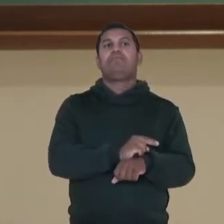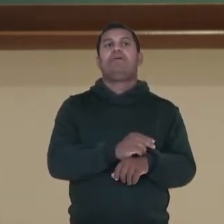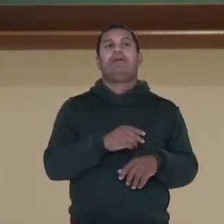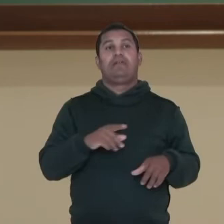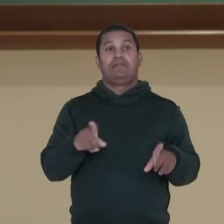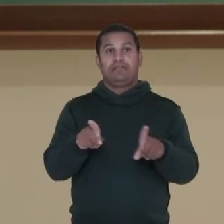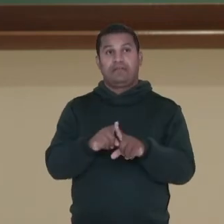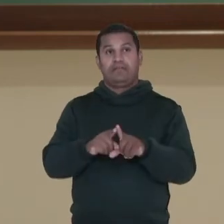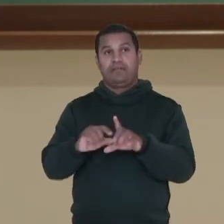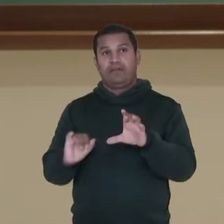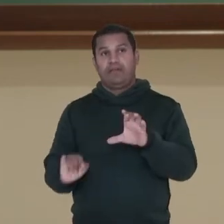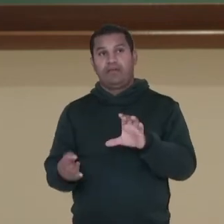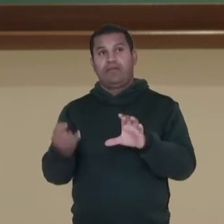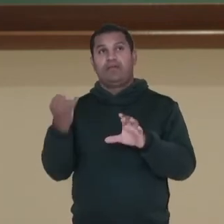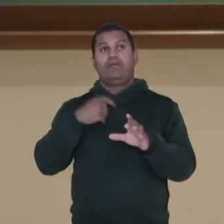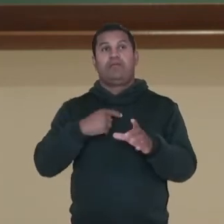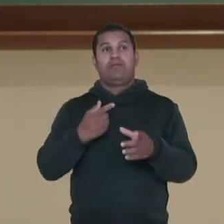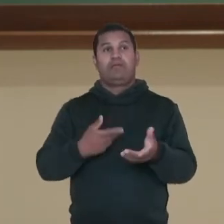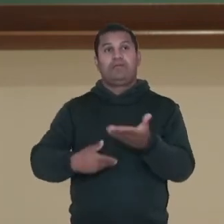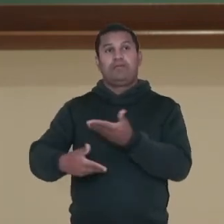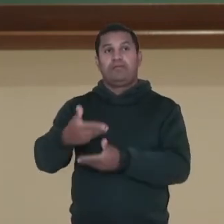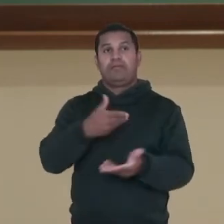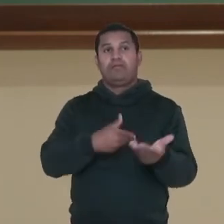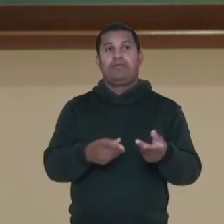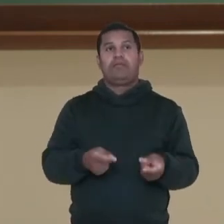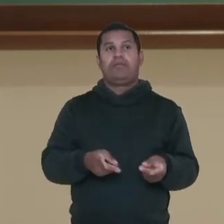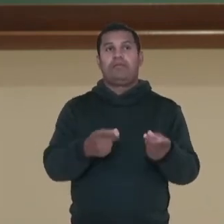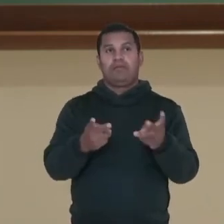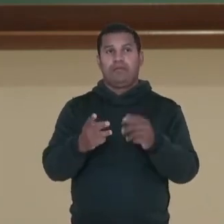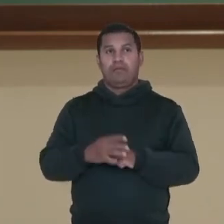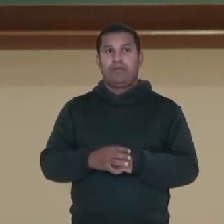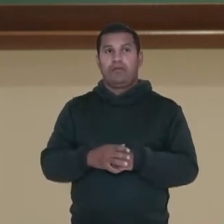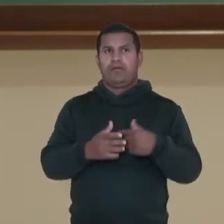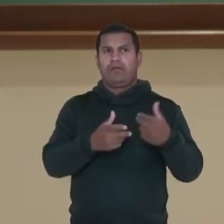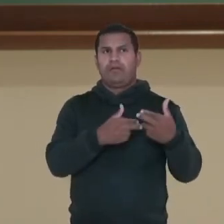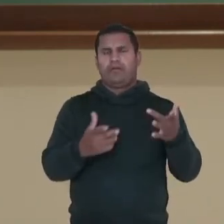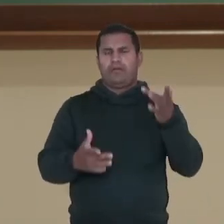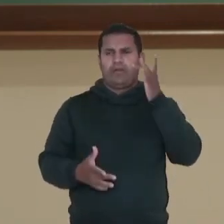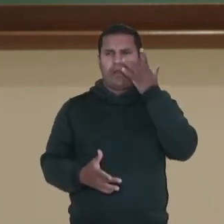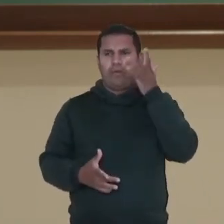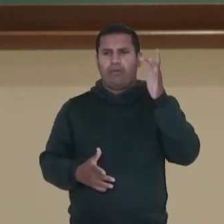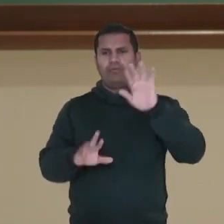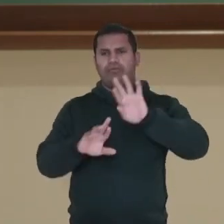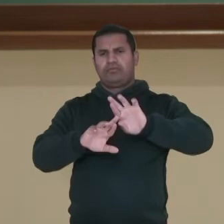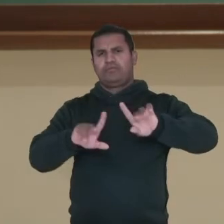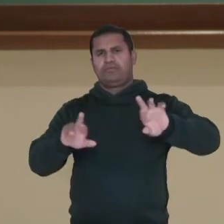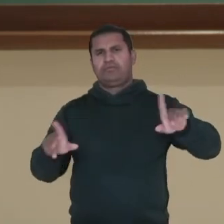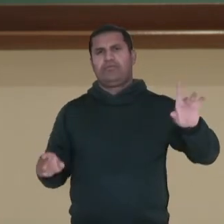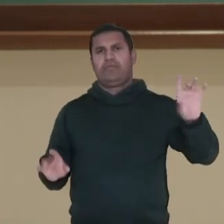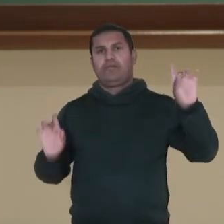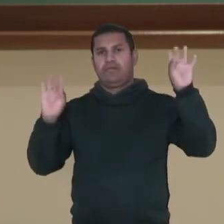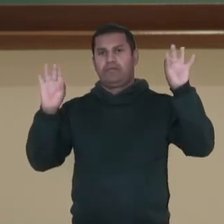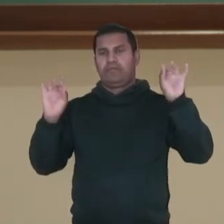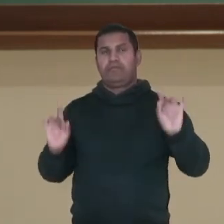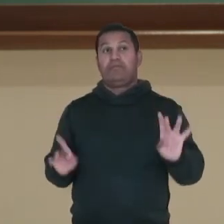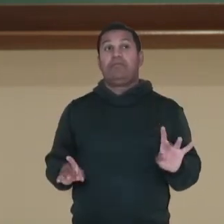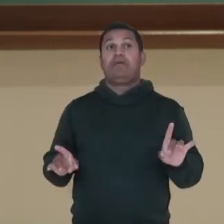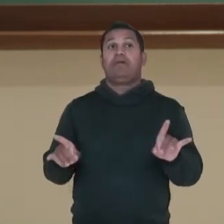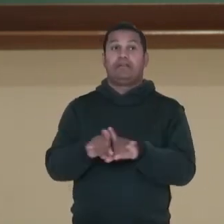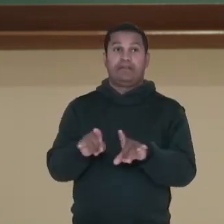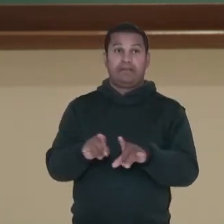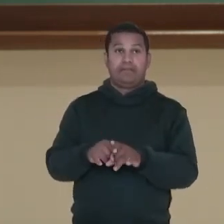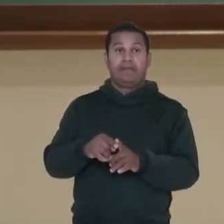dos produtos de fora. A França se especializou em artigos de luxo, né, e a Inglaterra